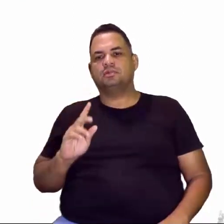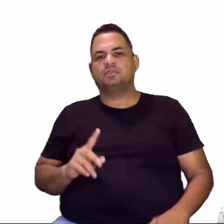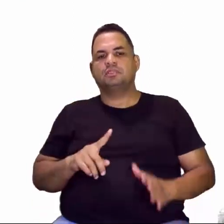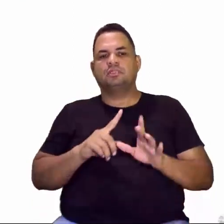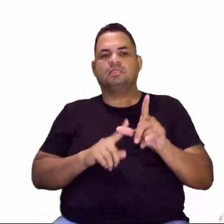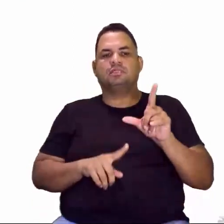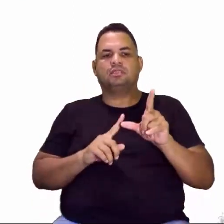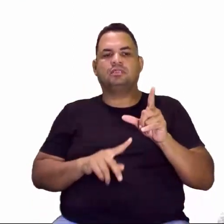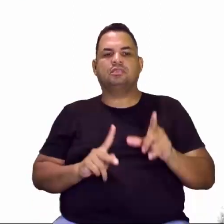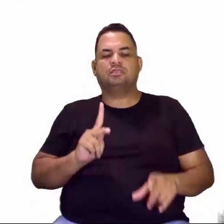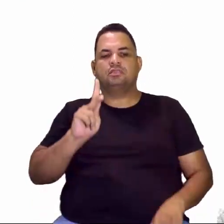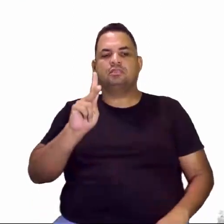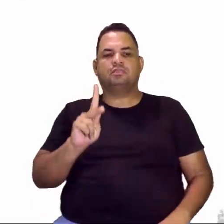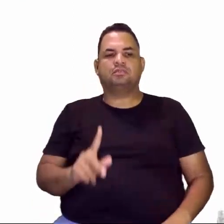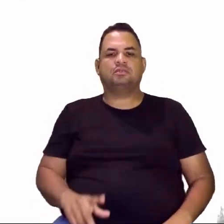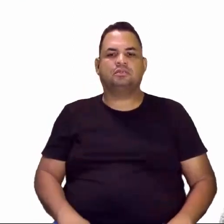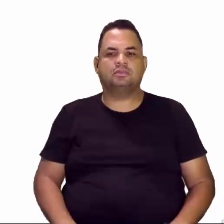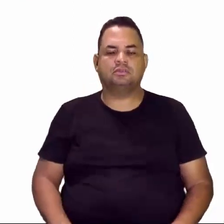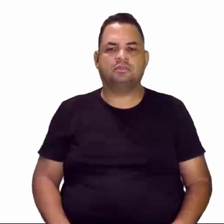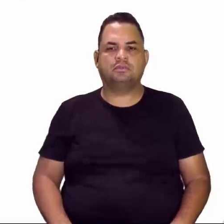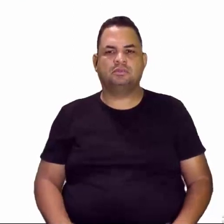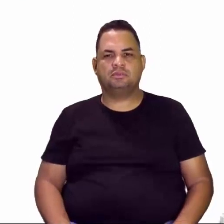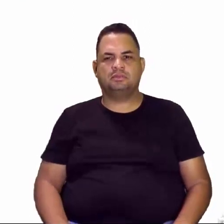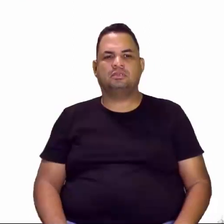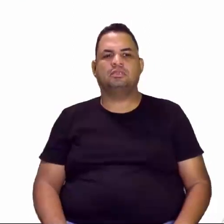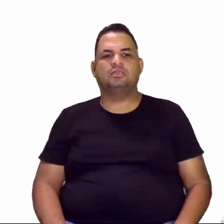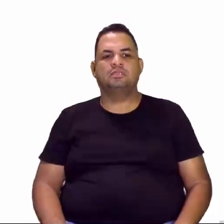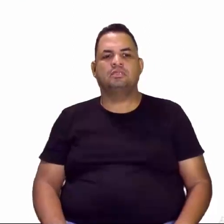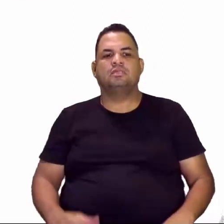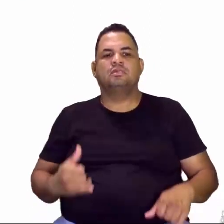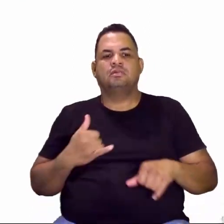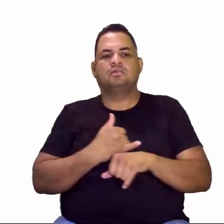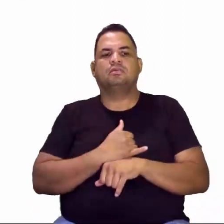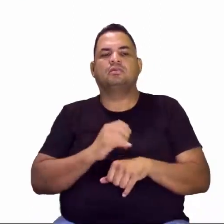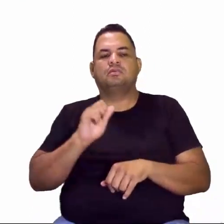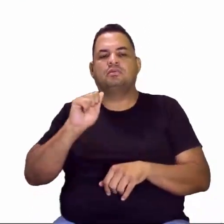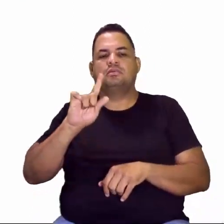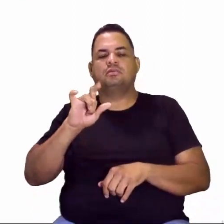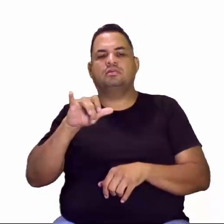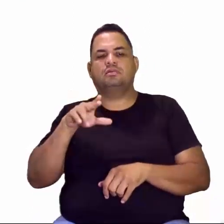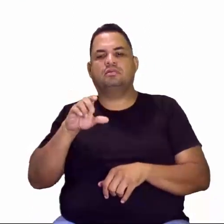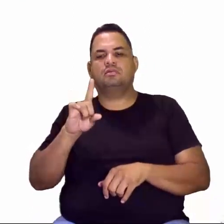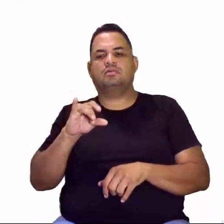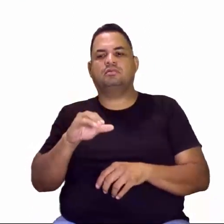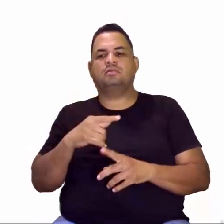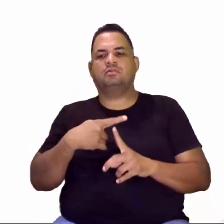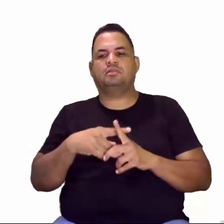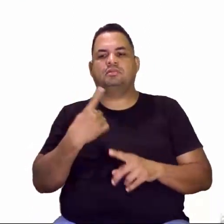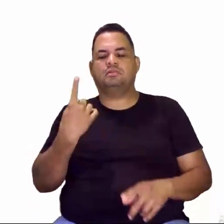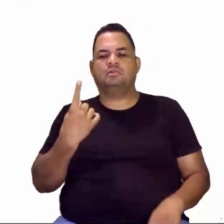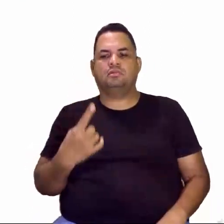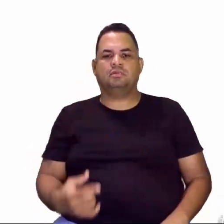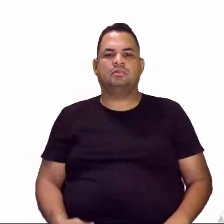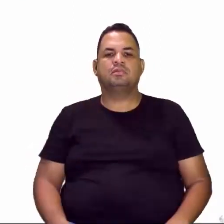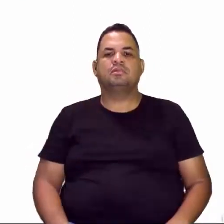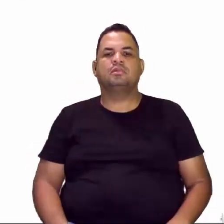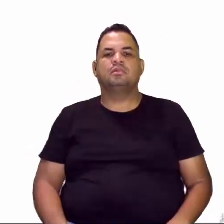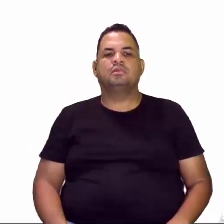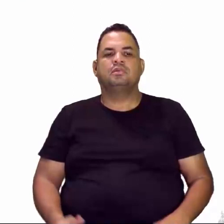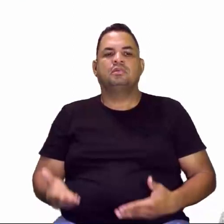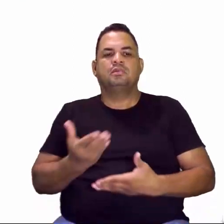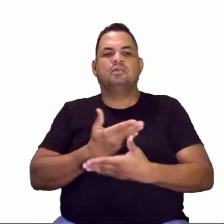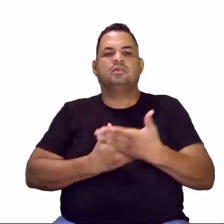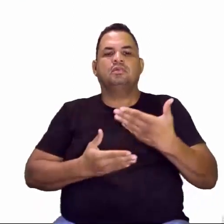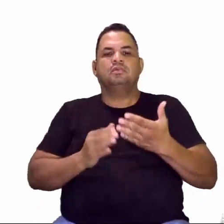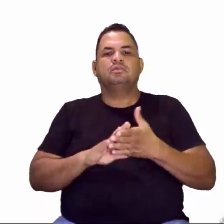a letra K. Ele é um metal alcalino, carga positiva de mais 1. Ele vai interagir